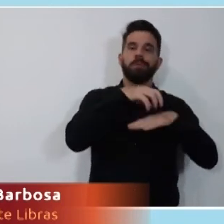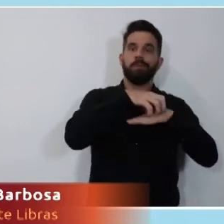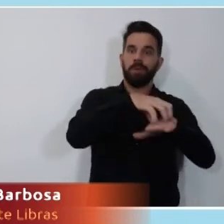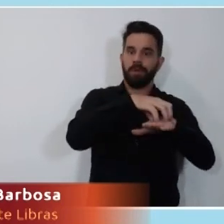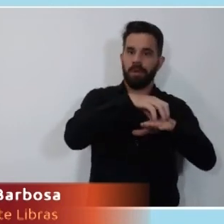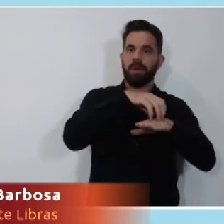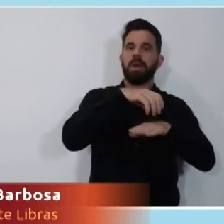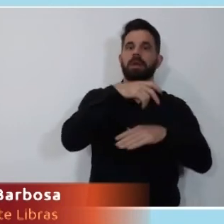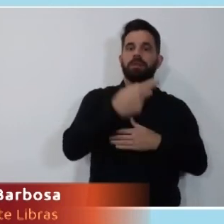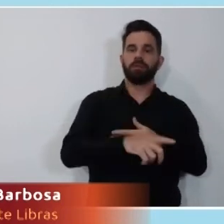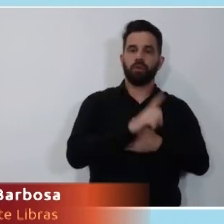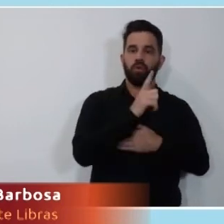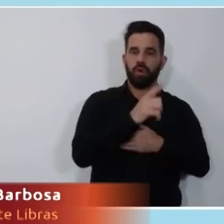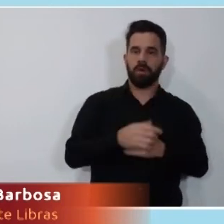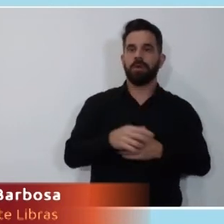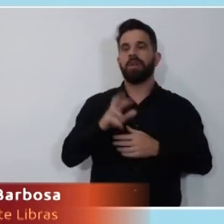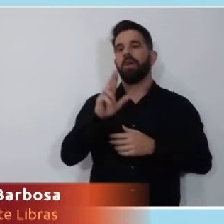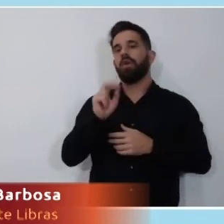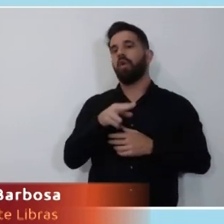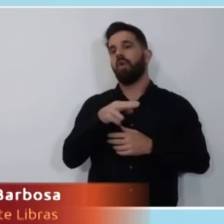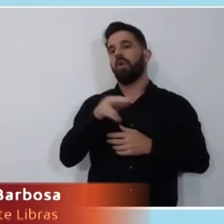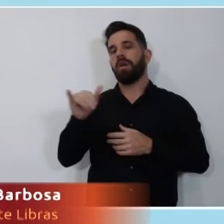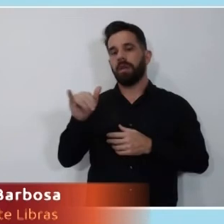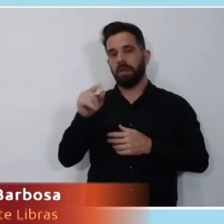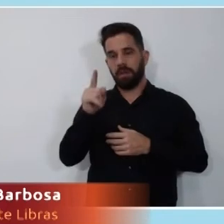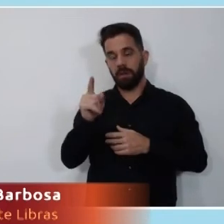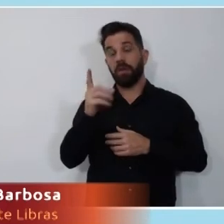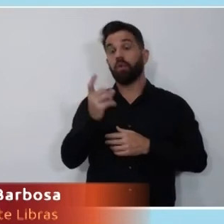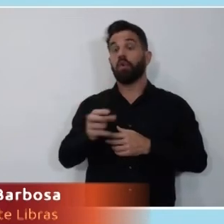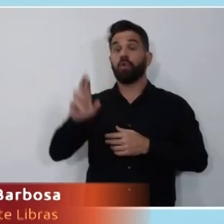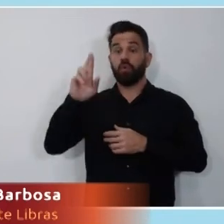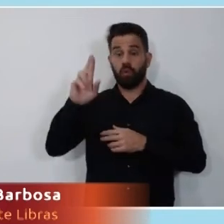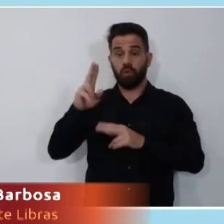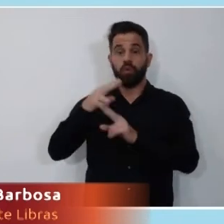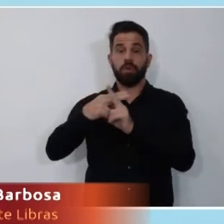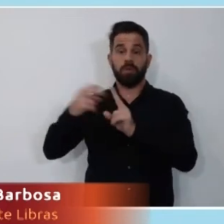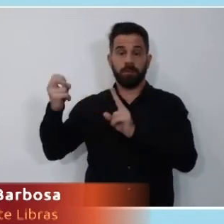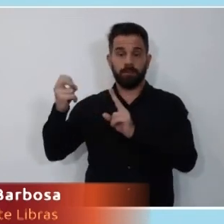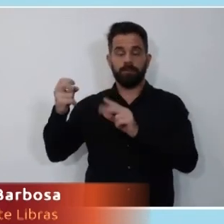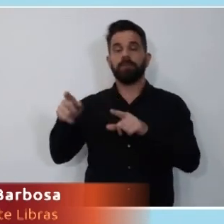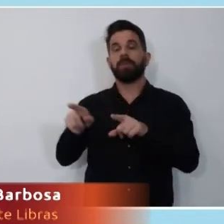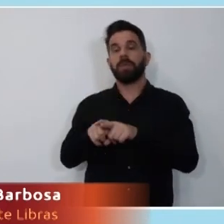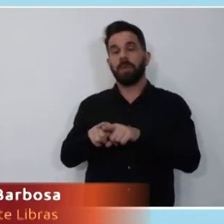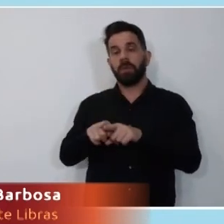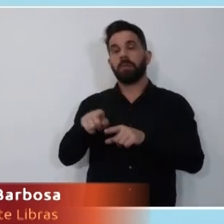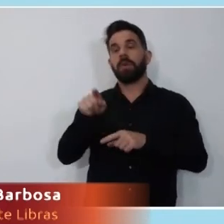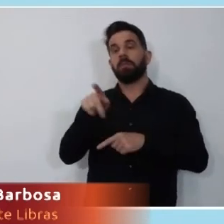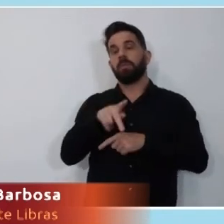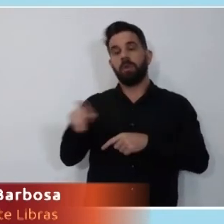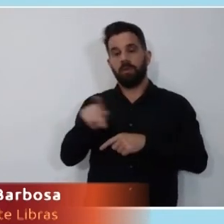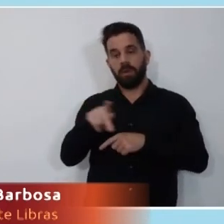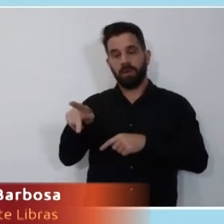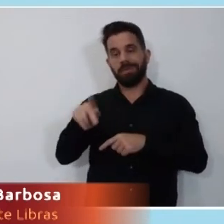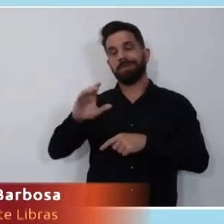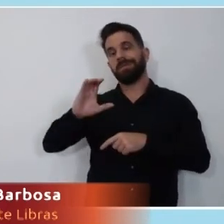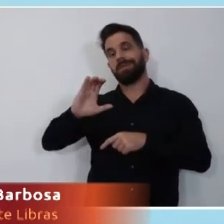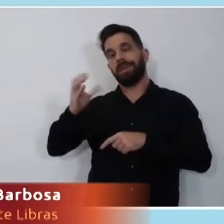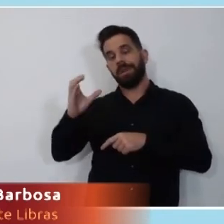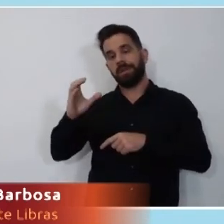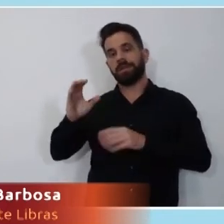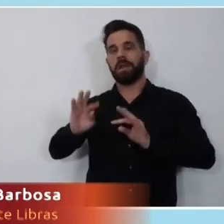Medrano, doutor em transporte pela Universidade de Brasília e professor da Faculdade de Ciências e Tecnologia da